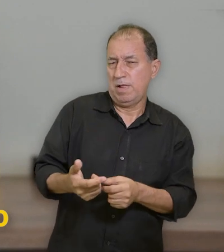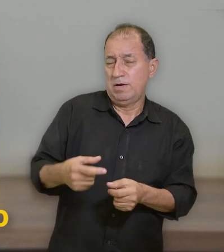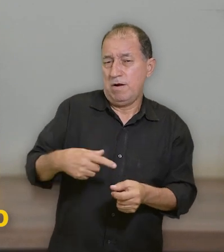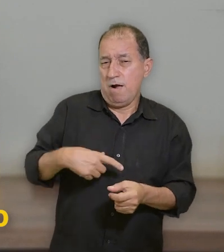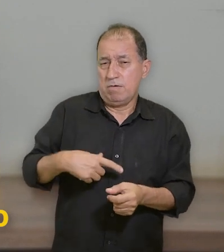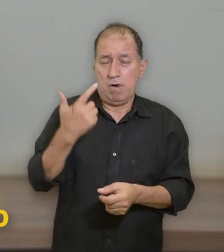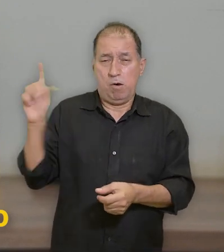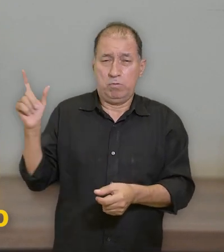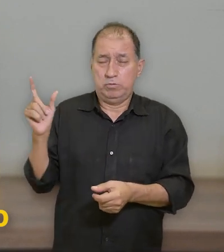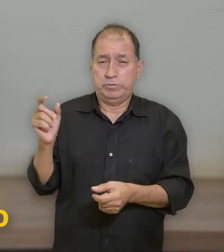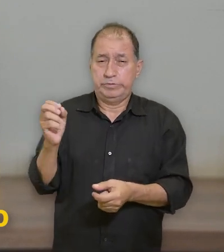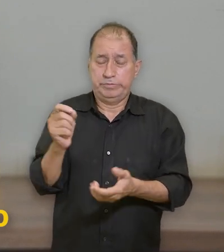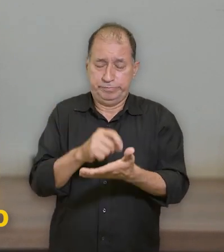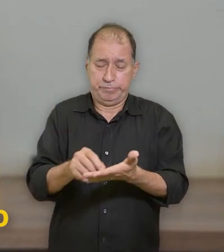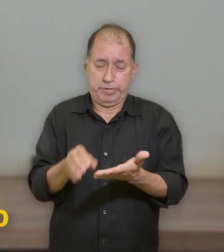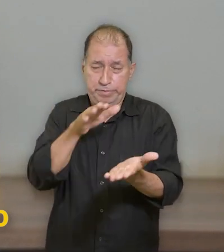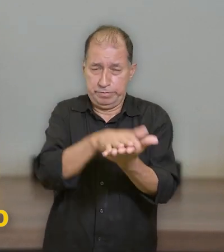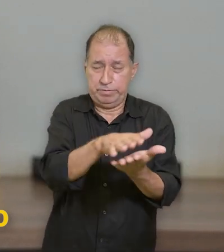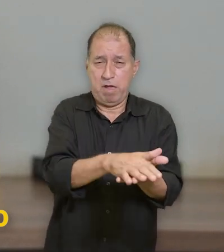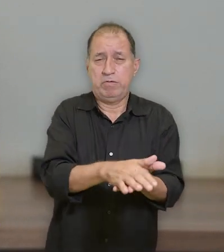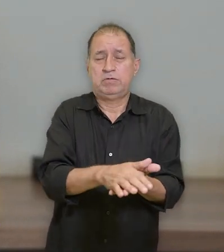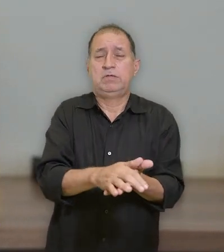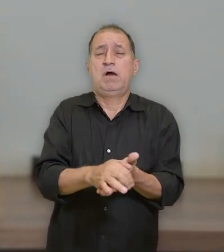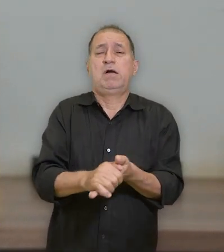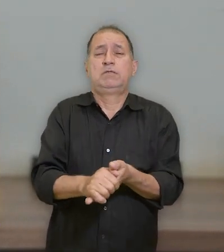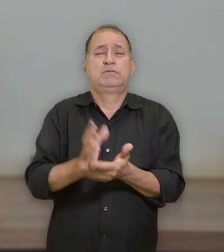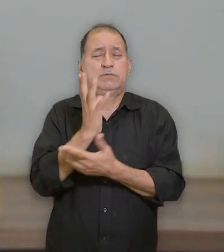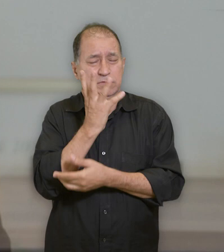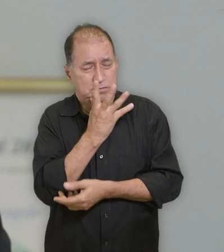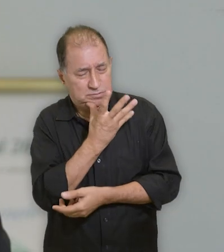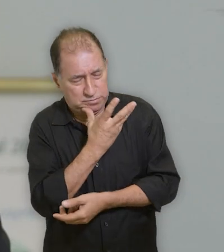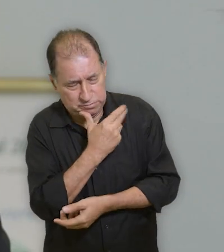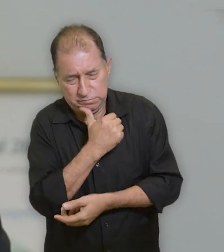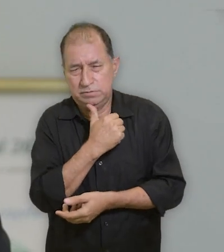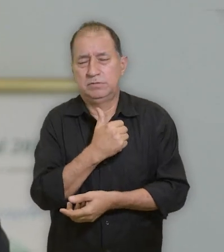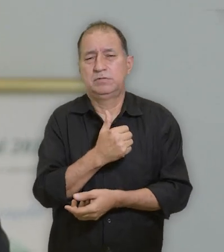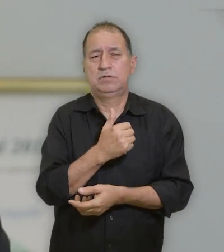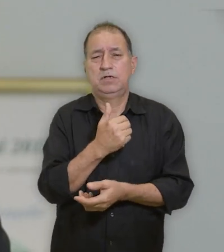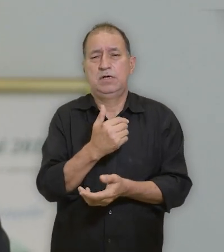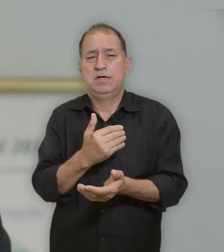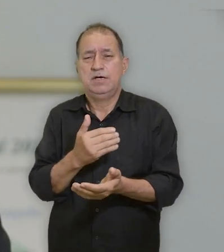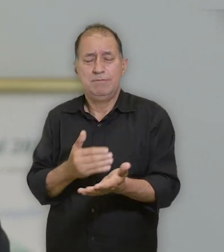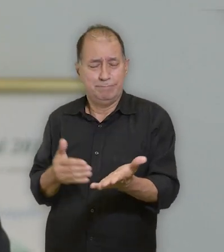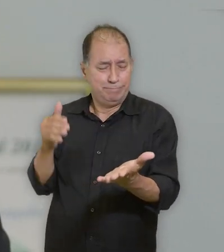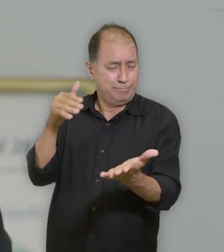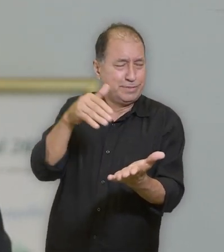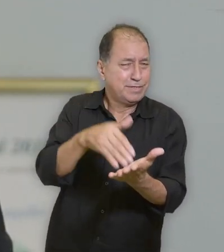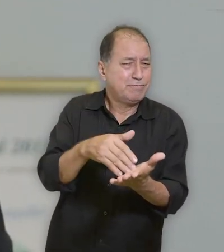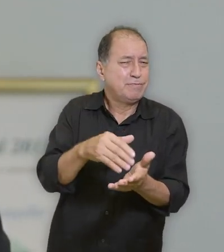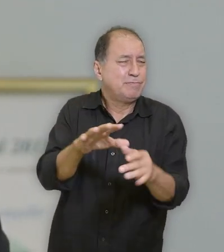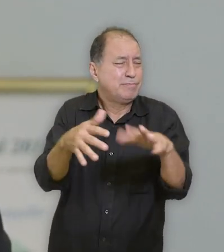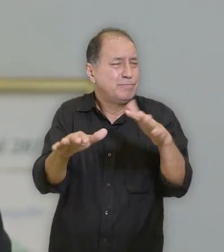ser julgado. Se tivesse mais outro recurso, que era para o TST, né? Aí demorava mais uns 3, 4 anos.